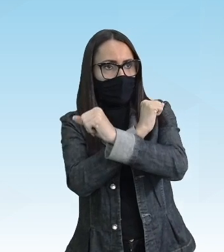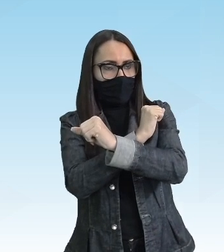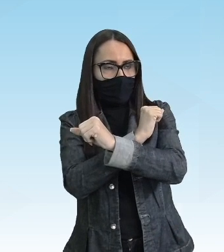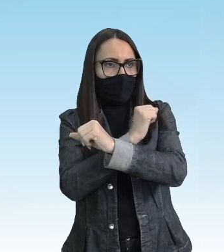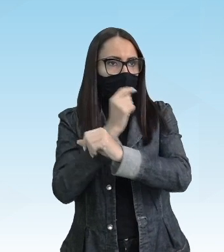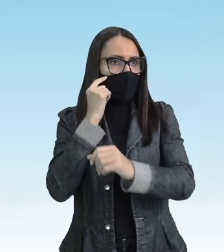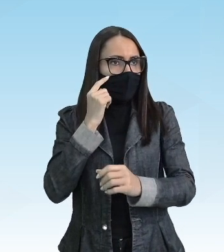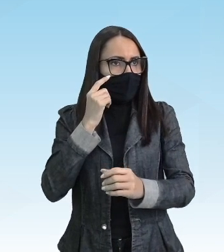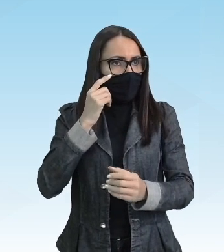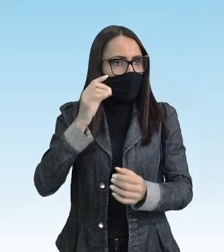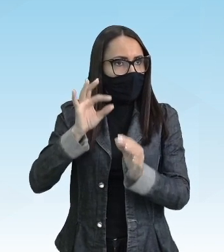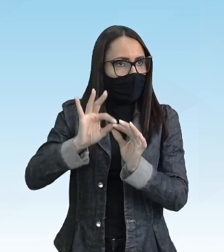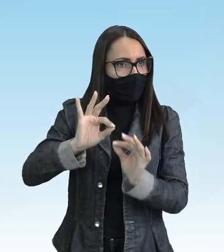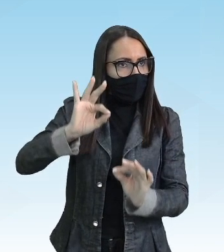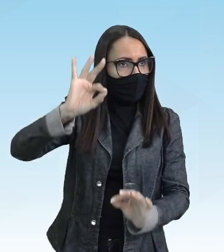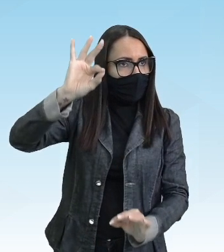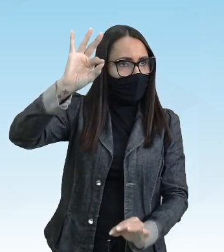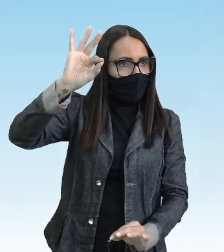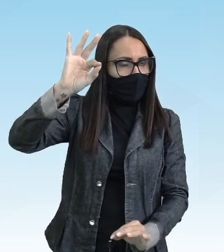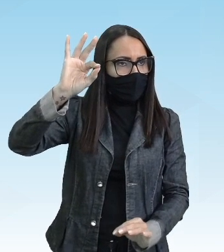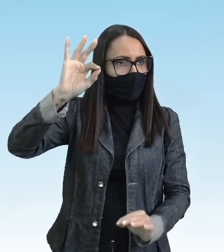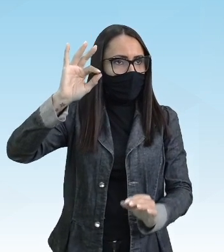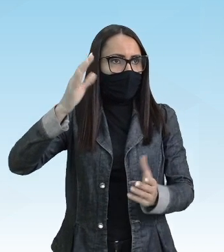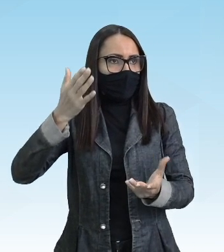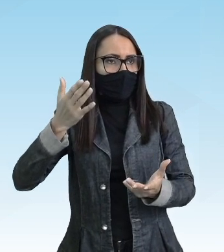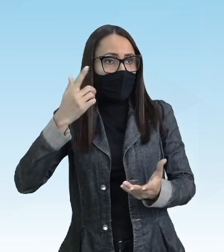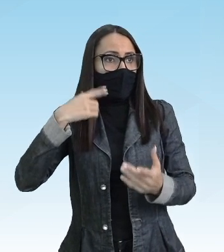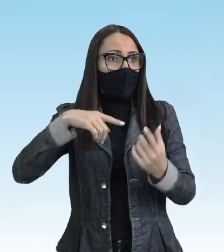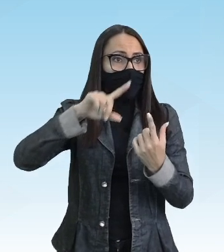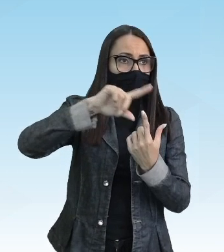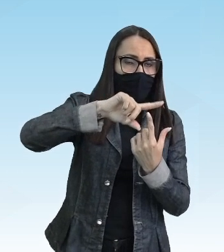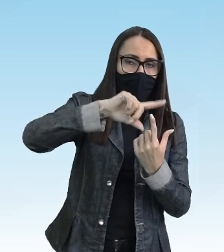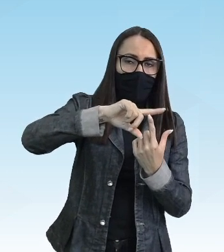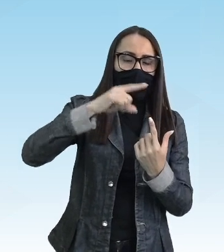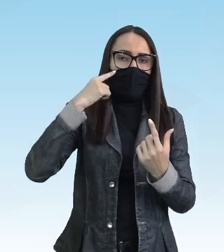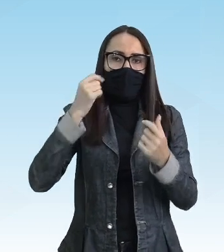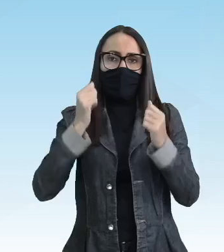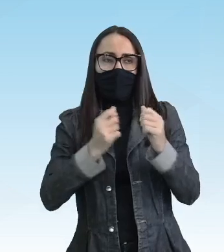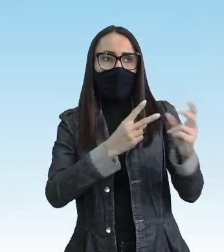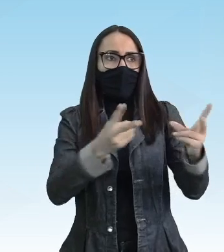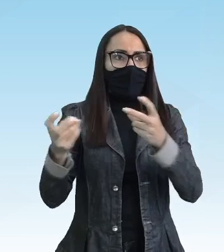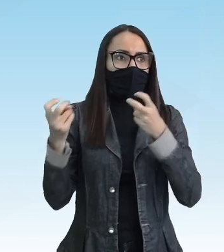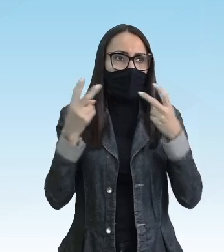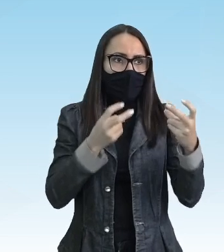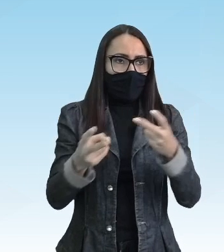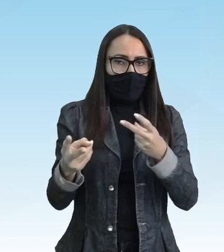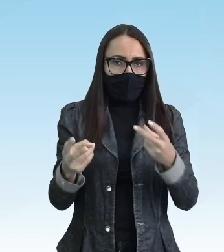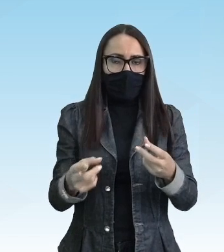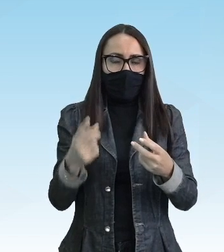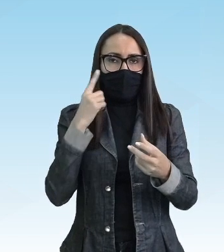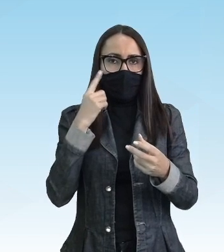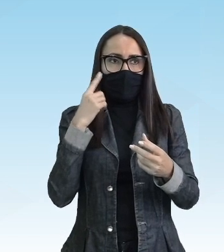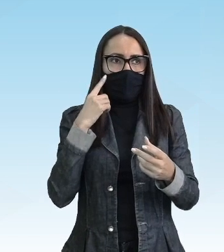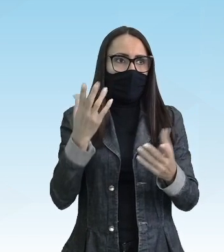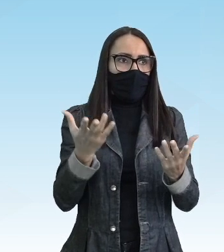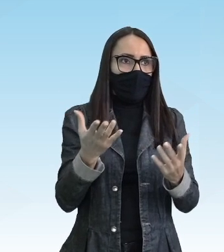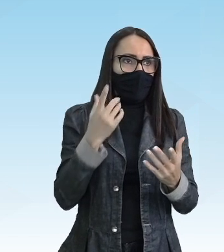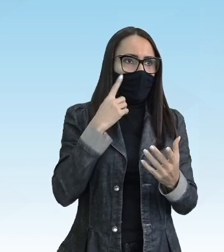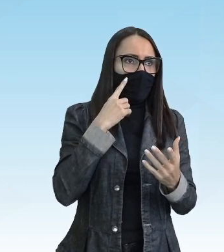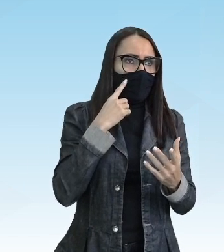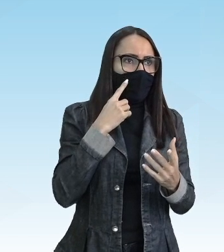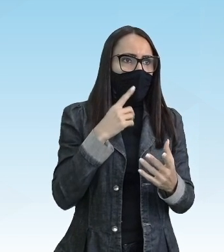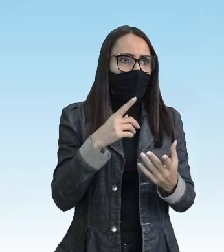comprimento maior que a largura. Nesse tipo de ossos, podemos perceber partes distintas,